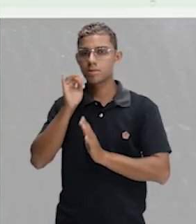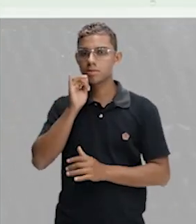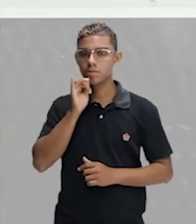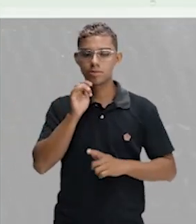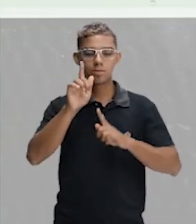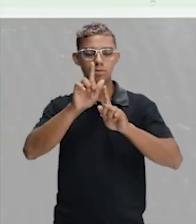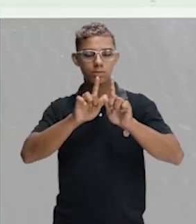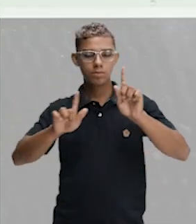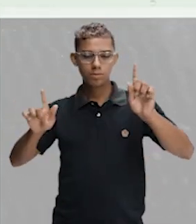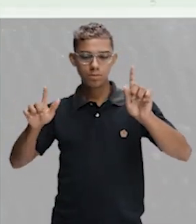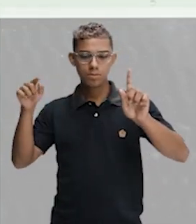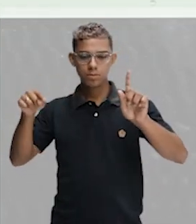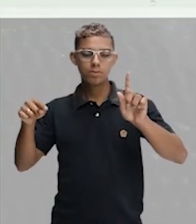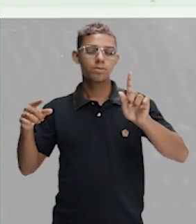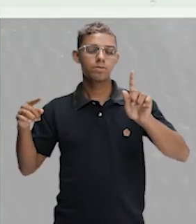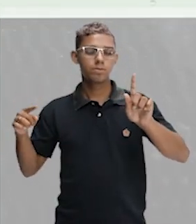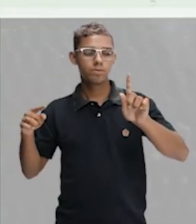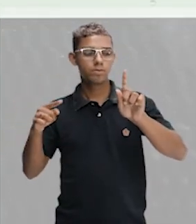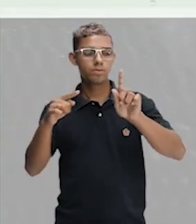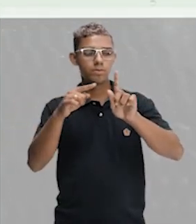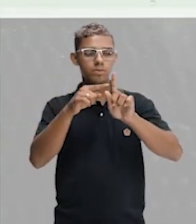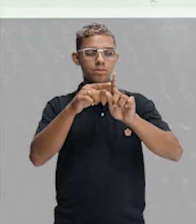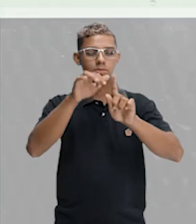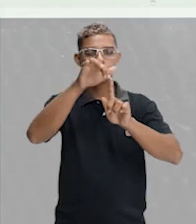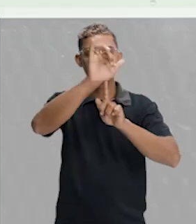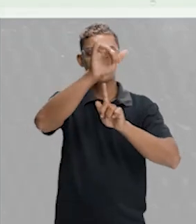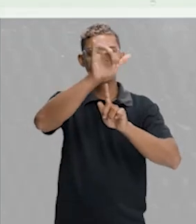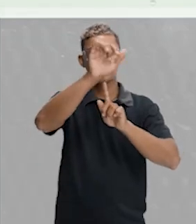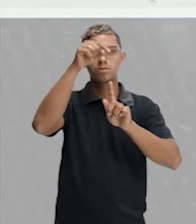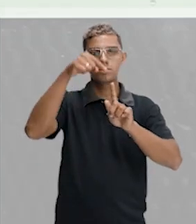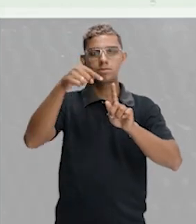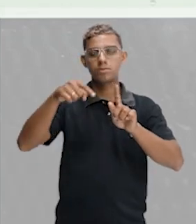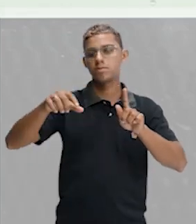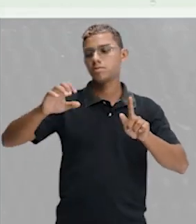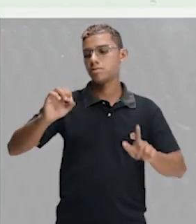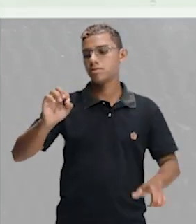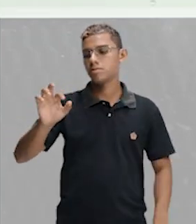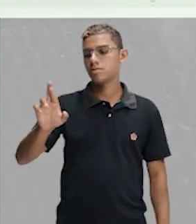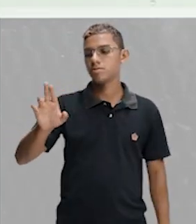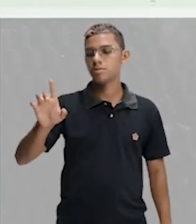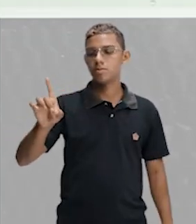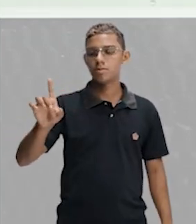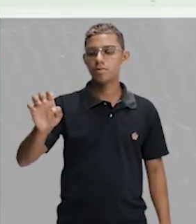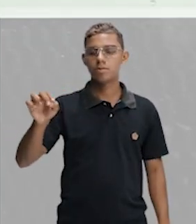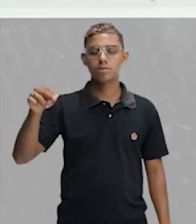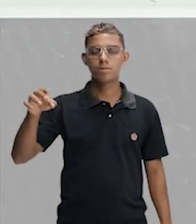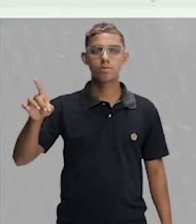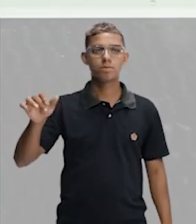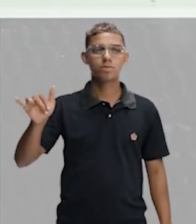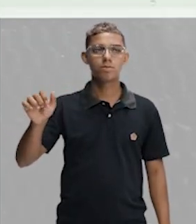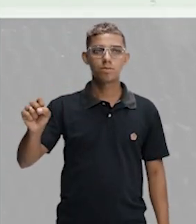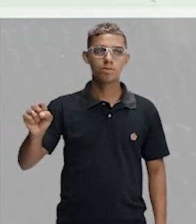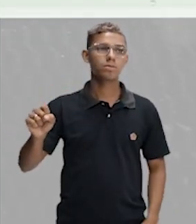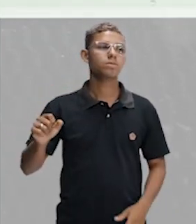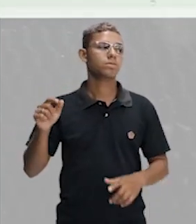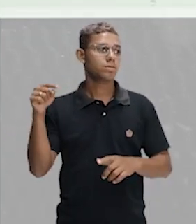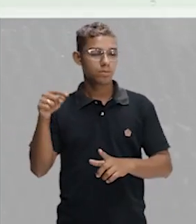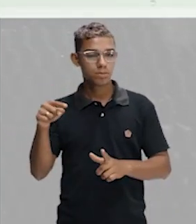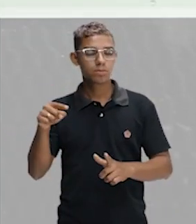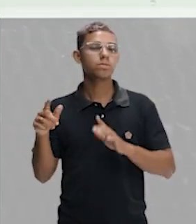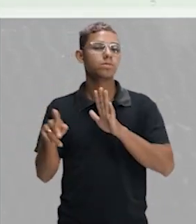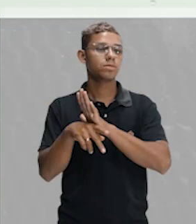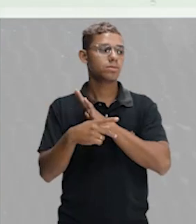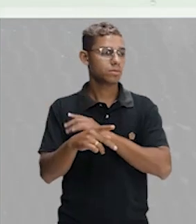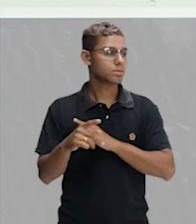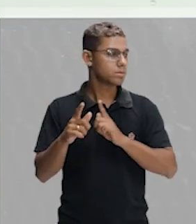o gráfico intercepta o eixo Y que é o eixo das ordenadas tá onde o gráfico passa pelo eixo Y então ele vai